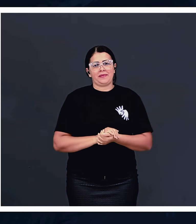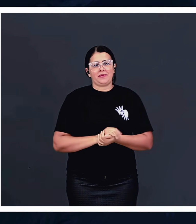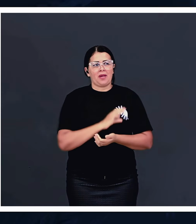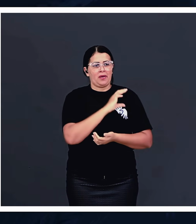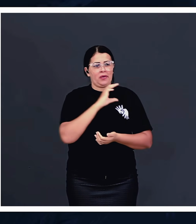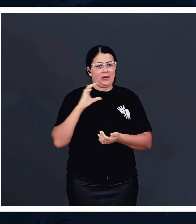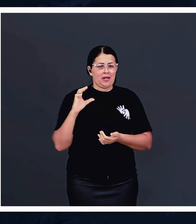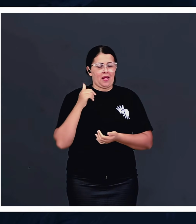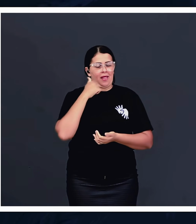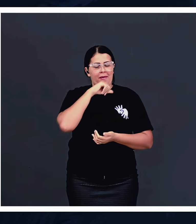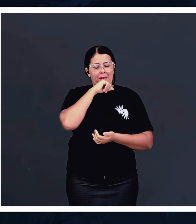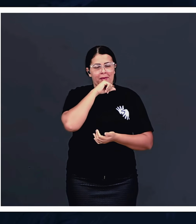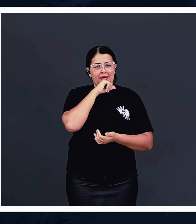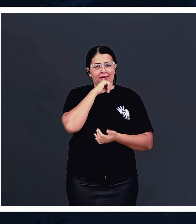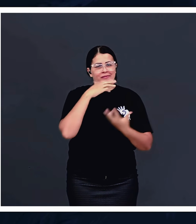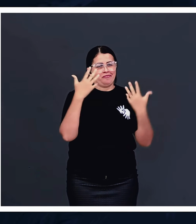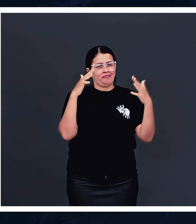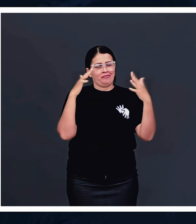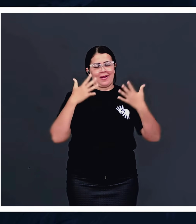Que alegria